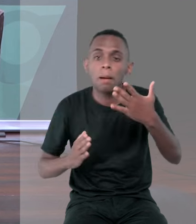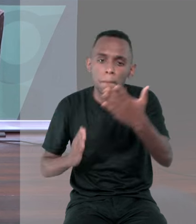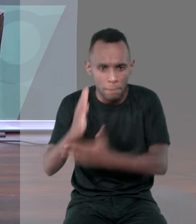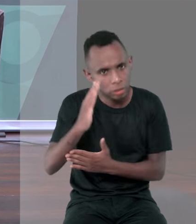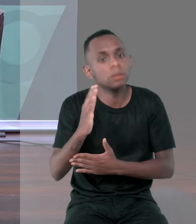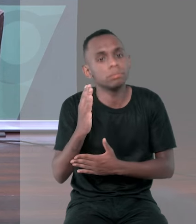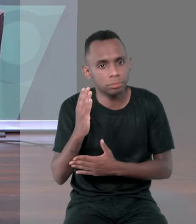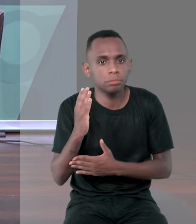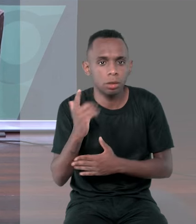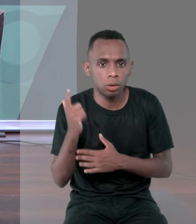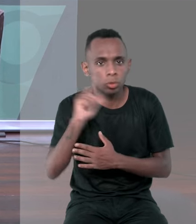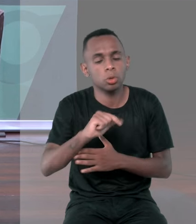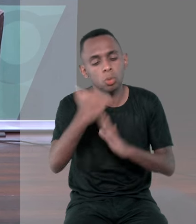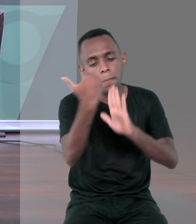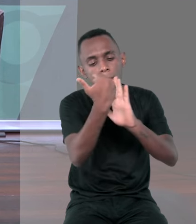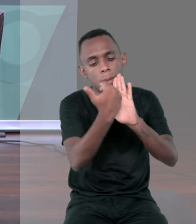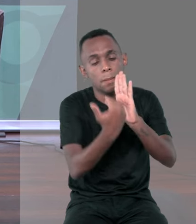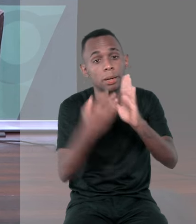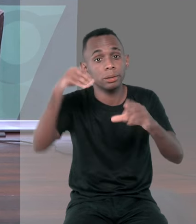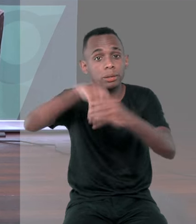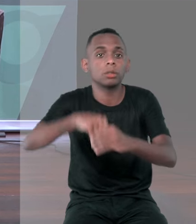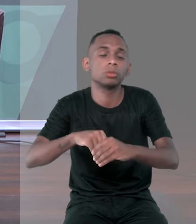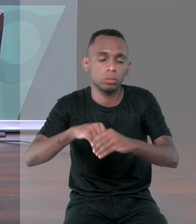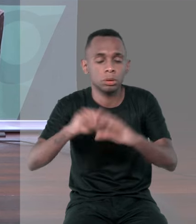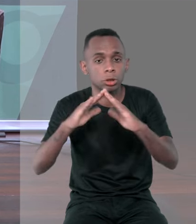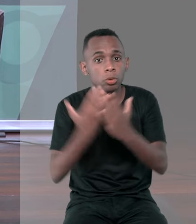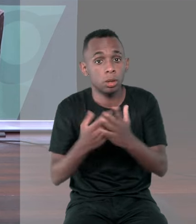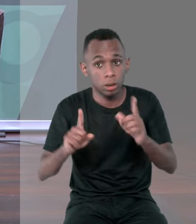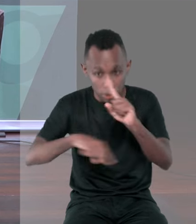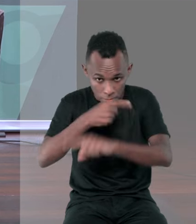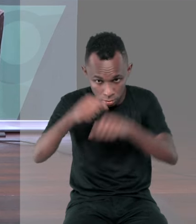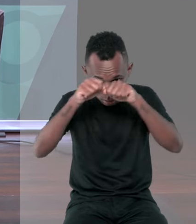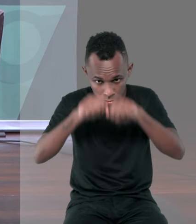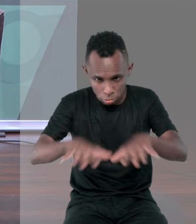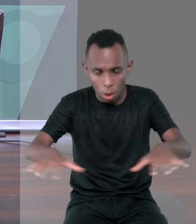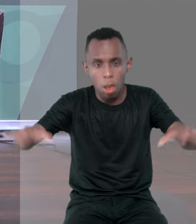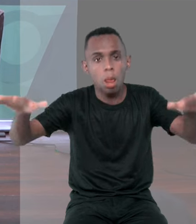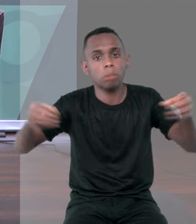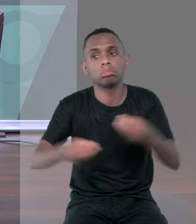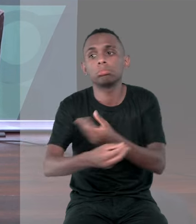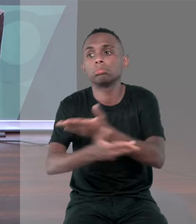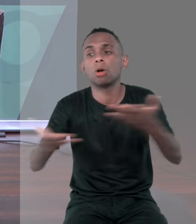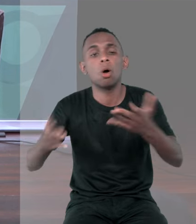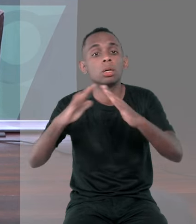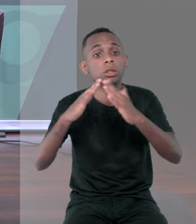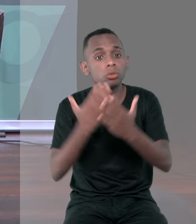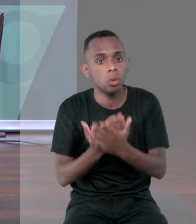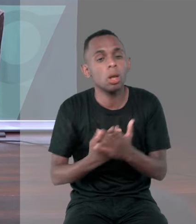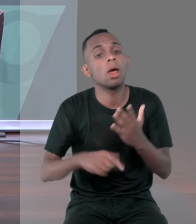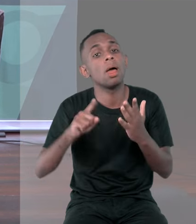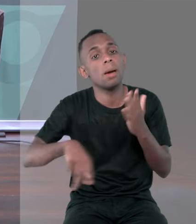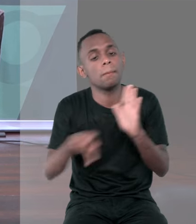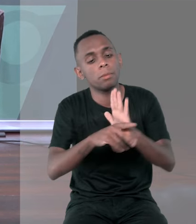entrar dentro da escola. Depois que esse livro vai para a escola, ele entra no